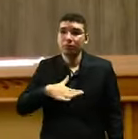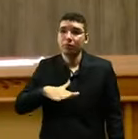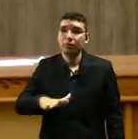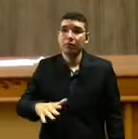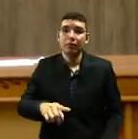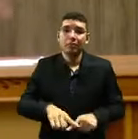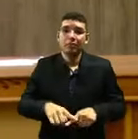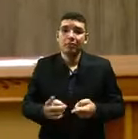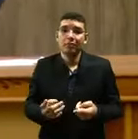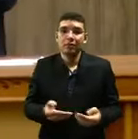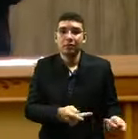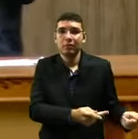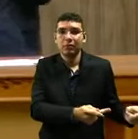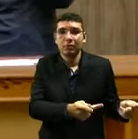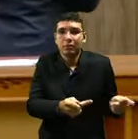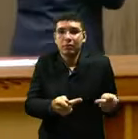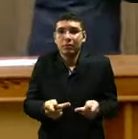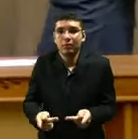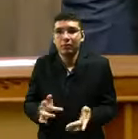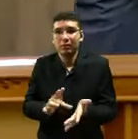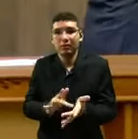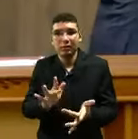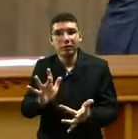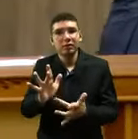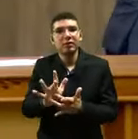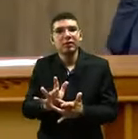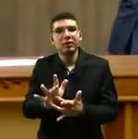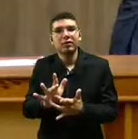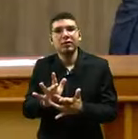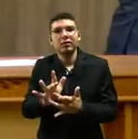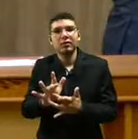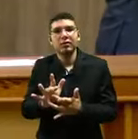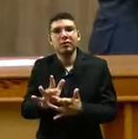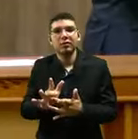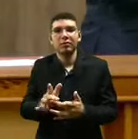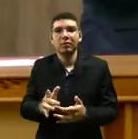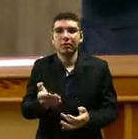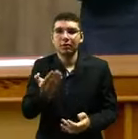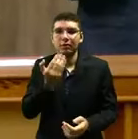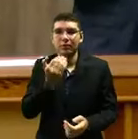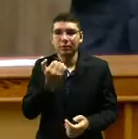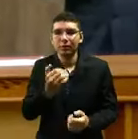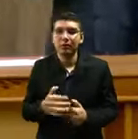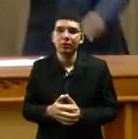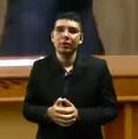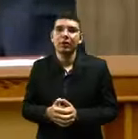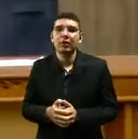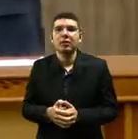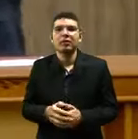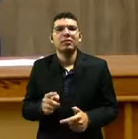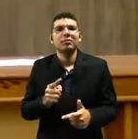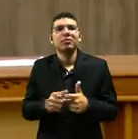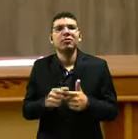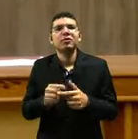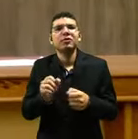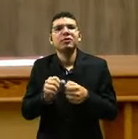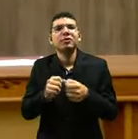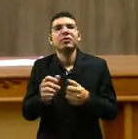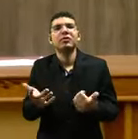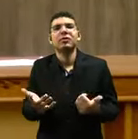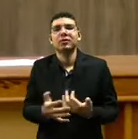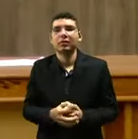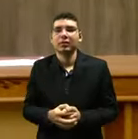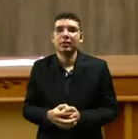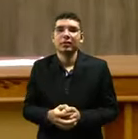que ele convida Jesus para comer na casa dele se ele não gostava de Jesus tem muita gente que faz um jantarzinho uma